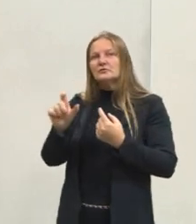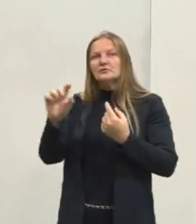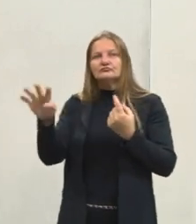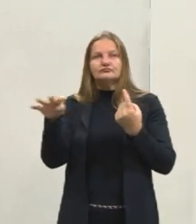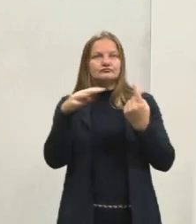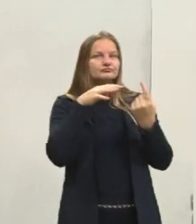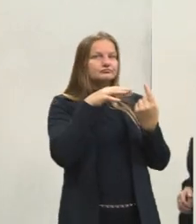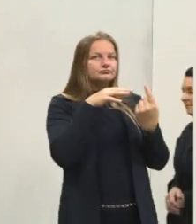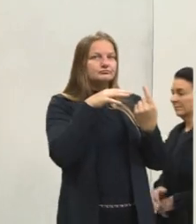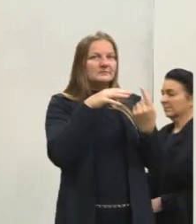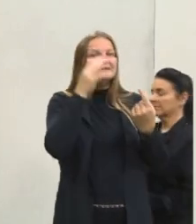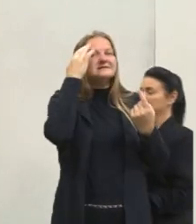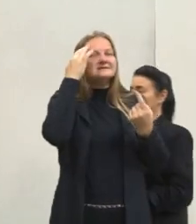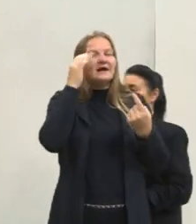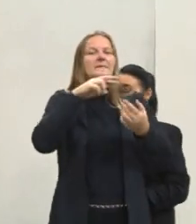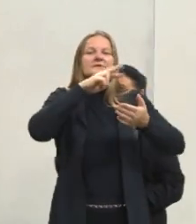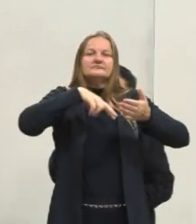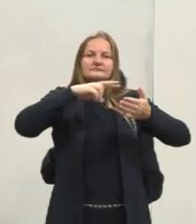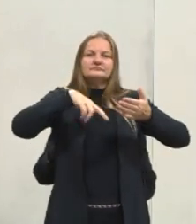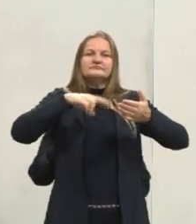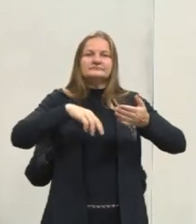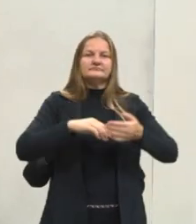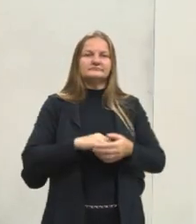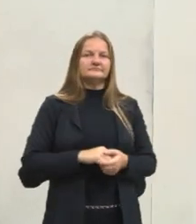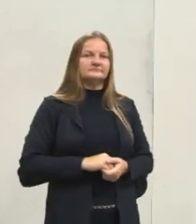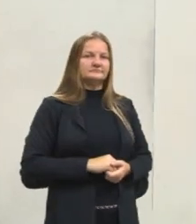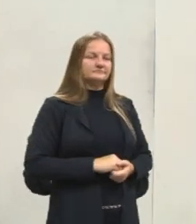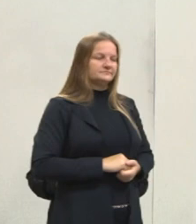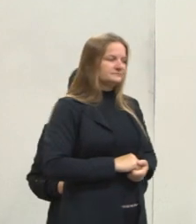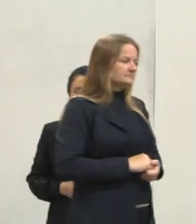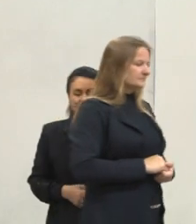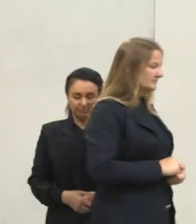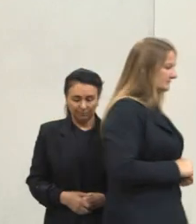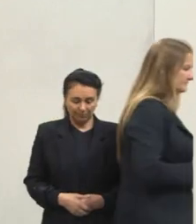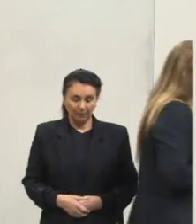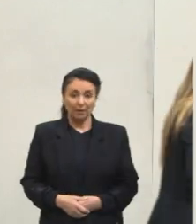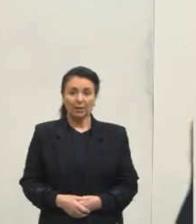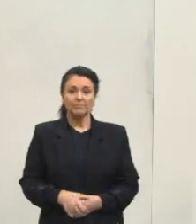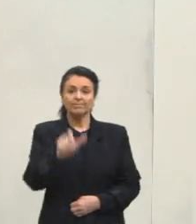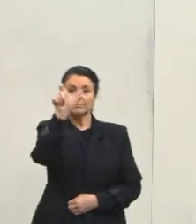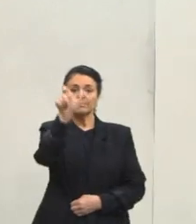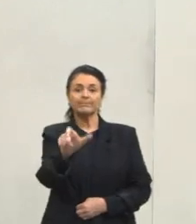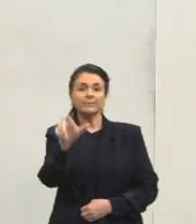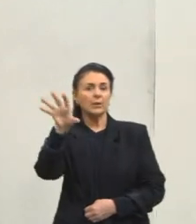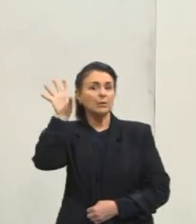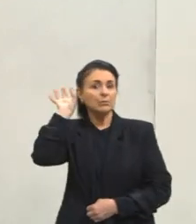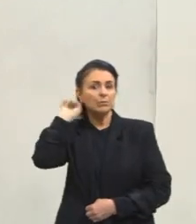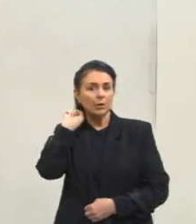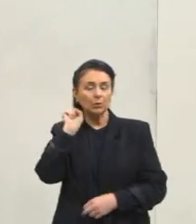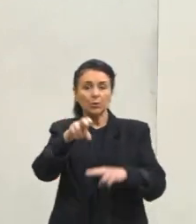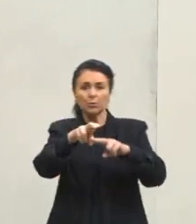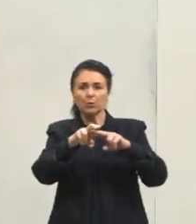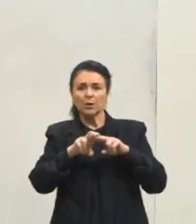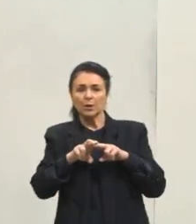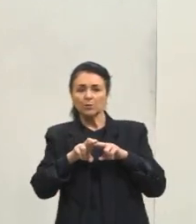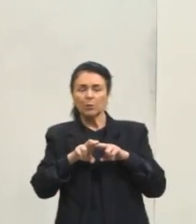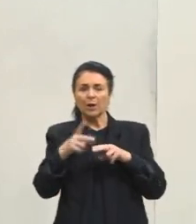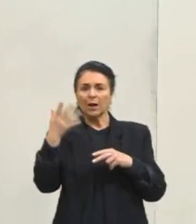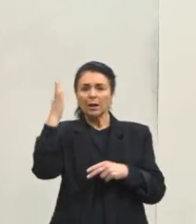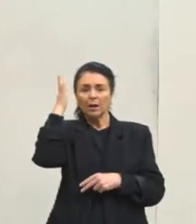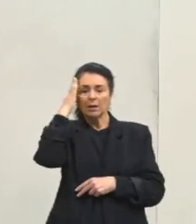também da pessoa que está lendo ou que está escutando né então por isso definido está